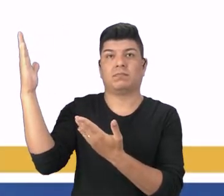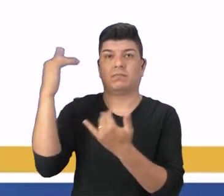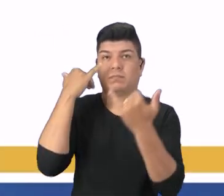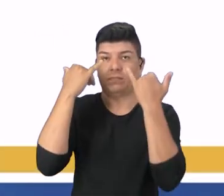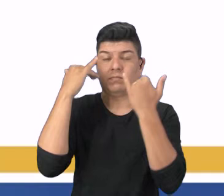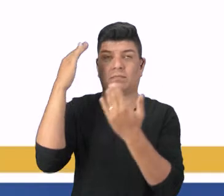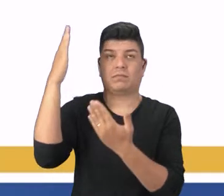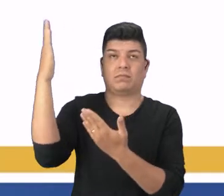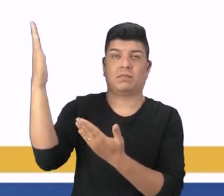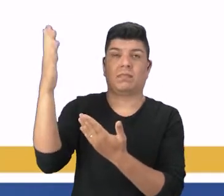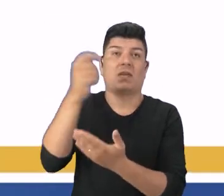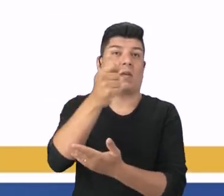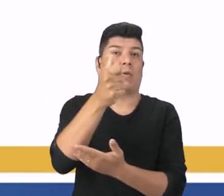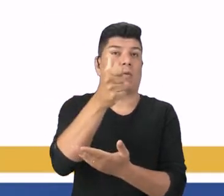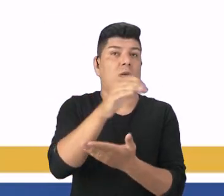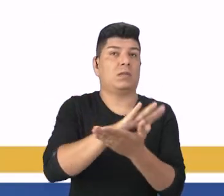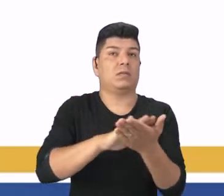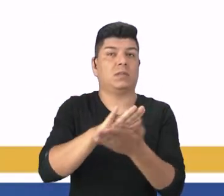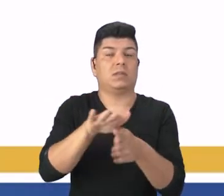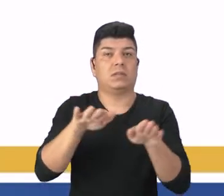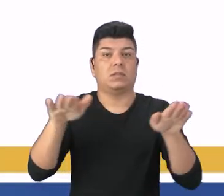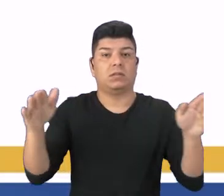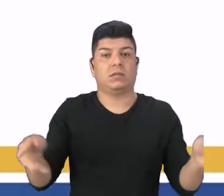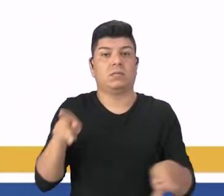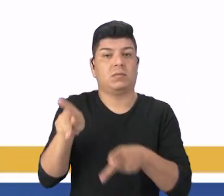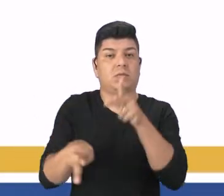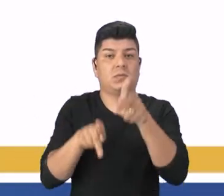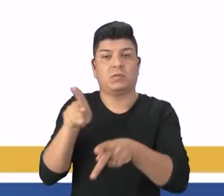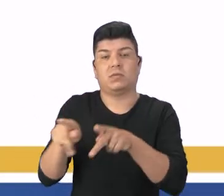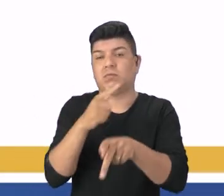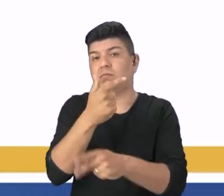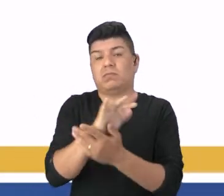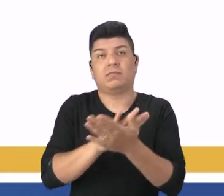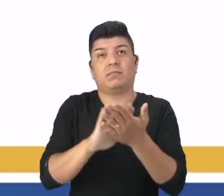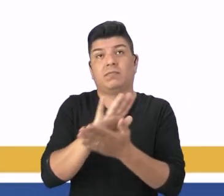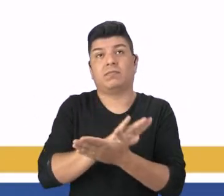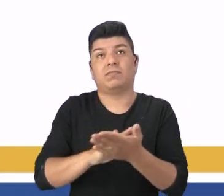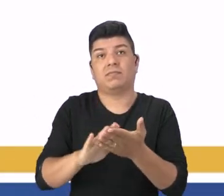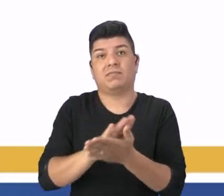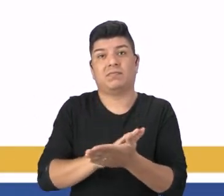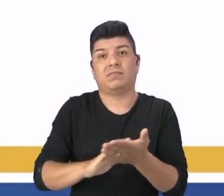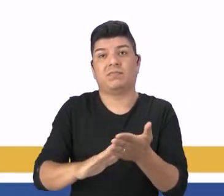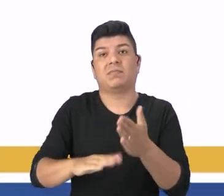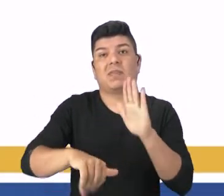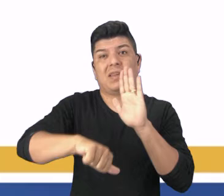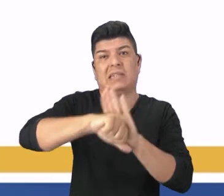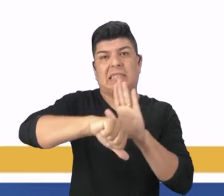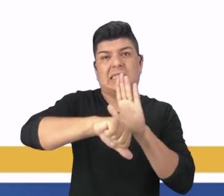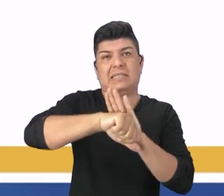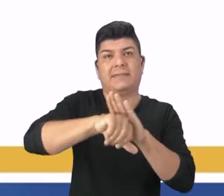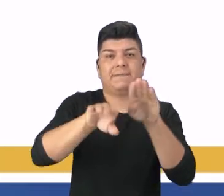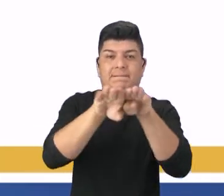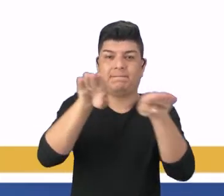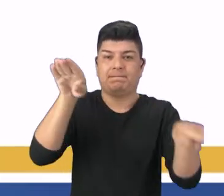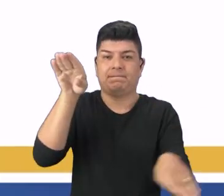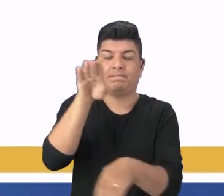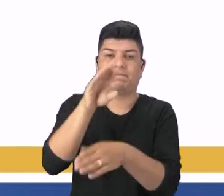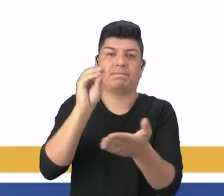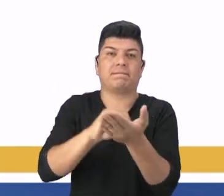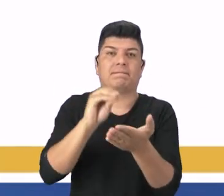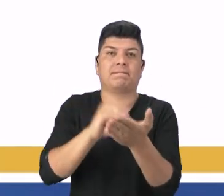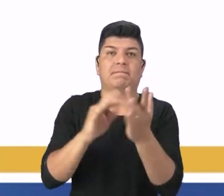infográfico. Quase nada na mesa. População que não tem quase nada na mesa. Crise econômica, desigualdade e falta de